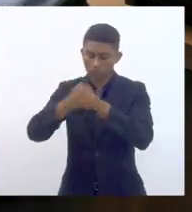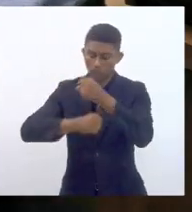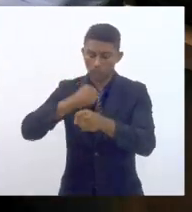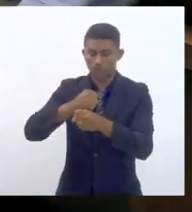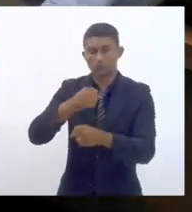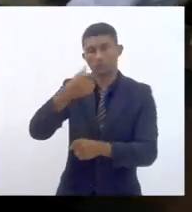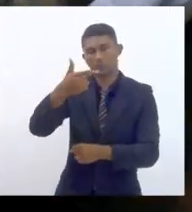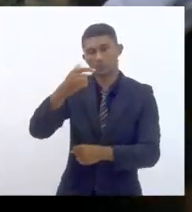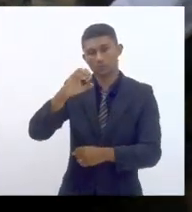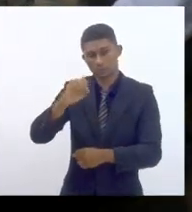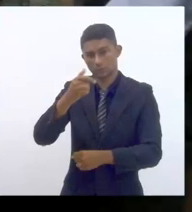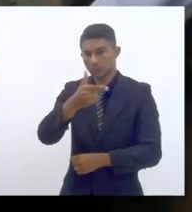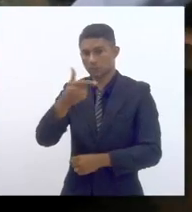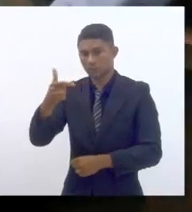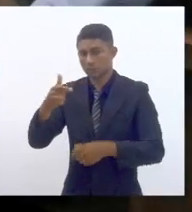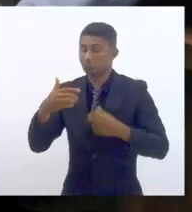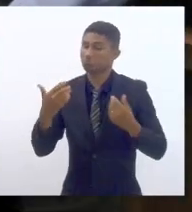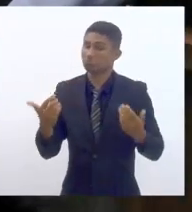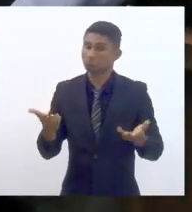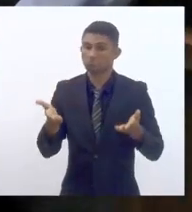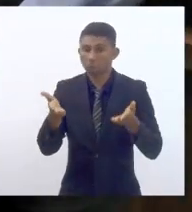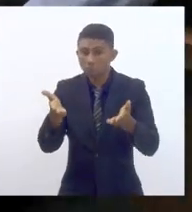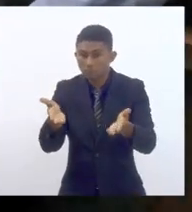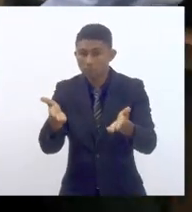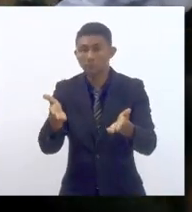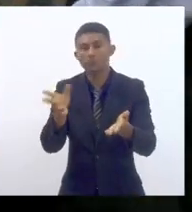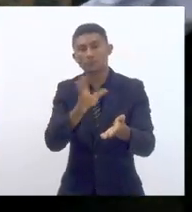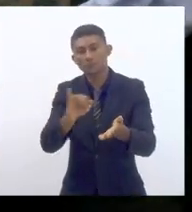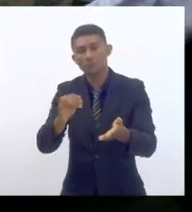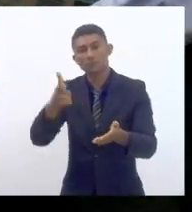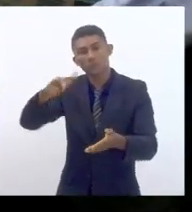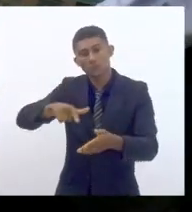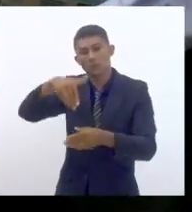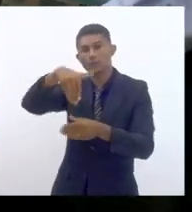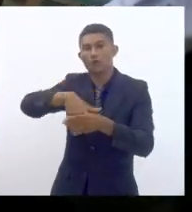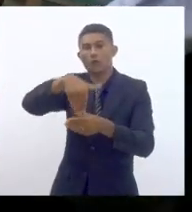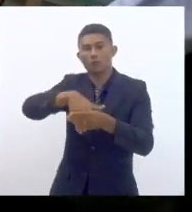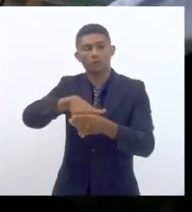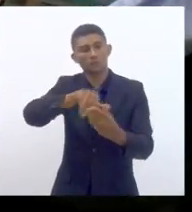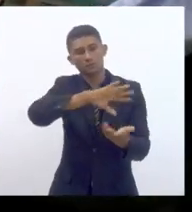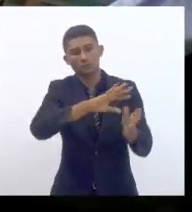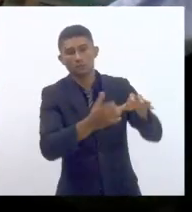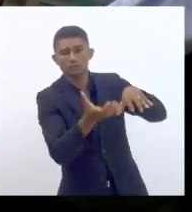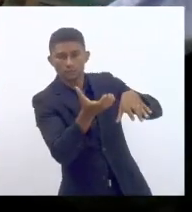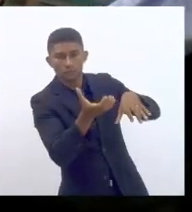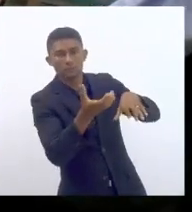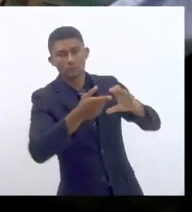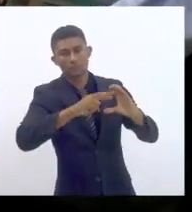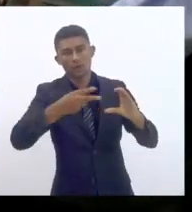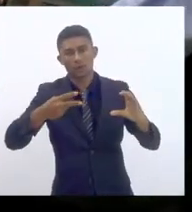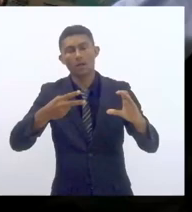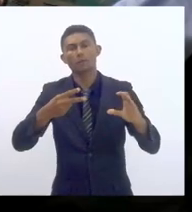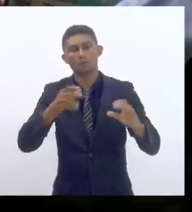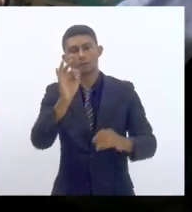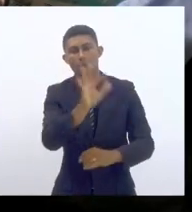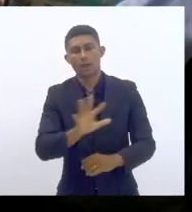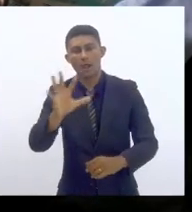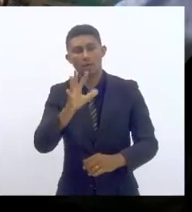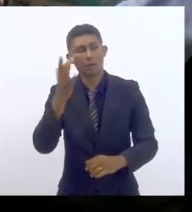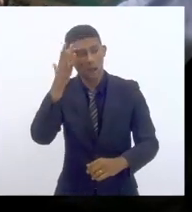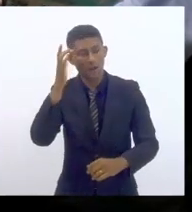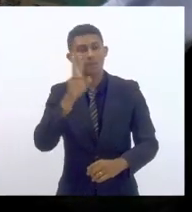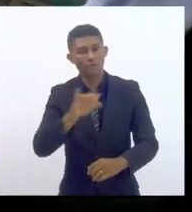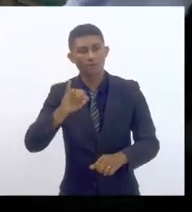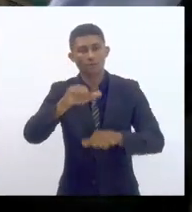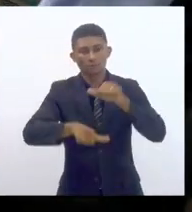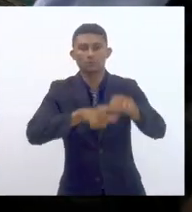2022, onde provavelmente será votada na Câmara Federal para ser transformada em lei. E a